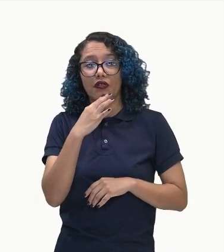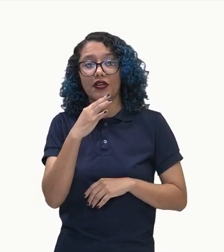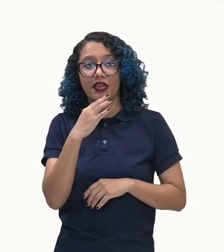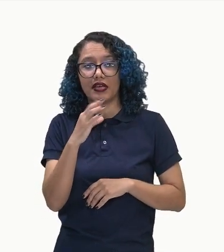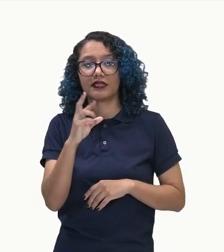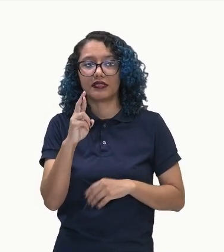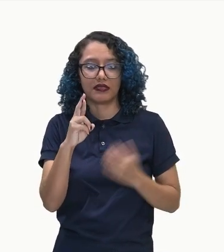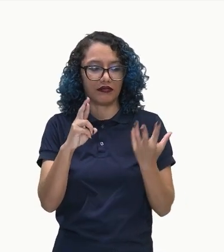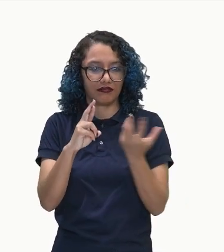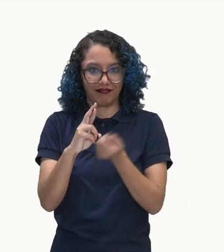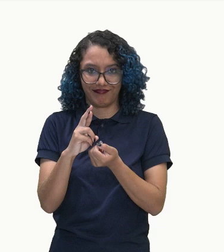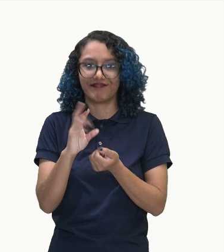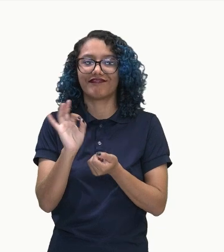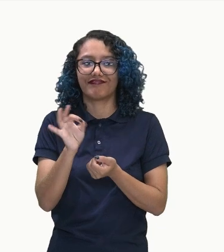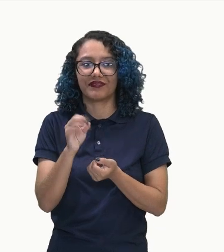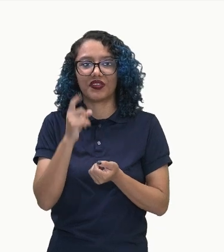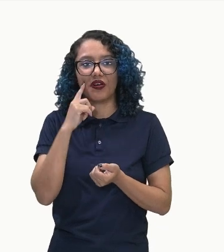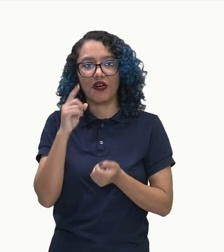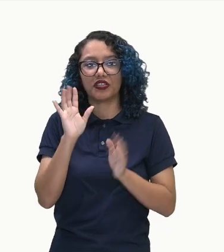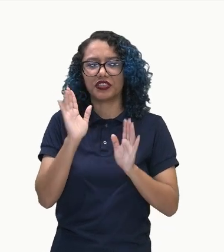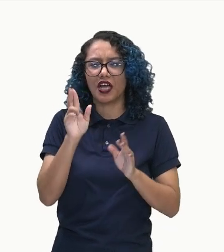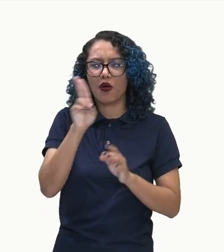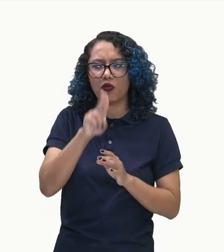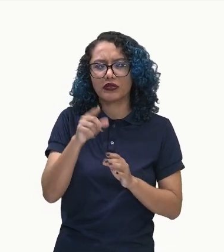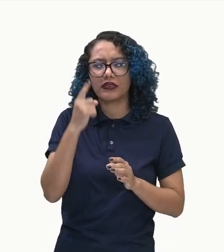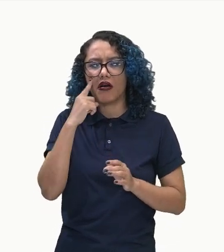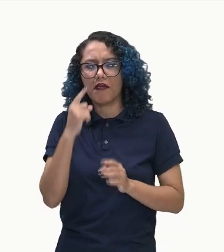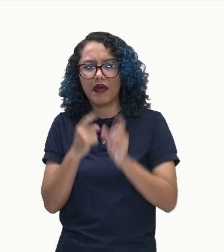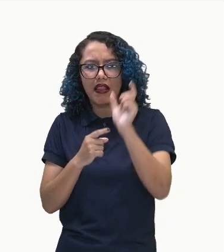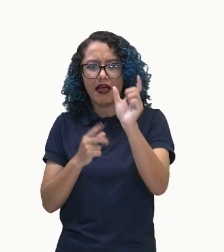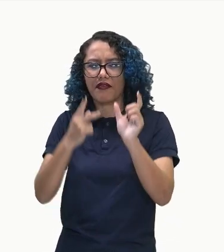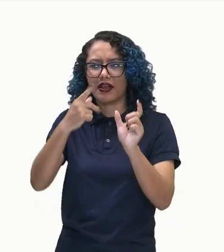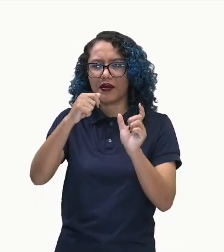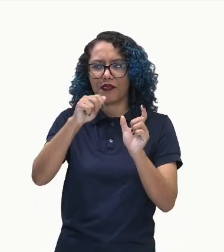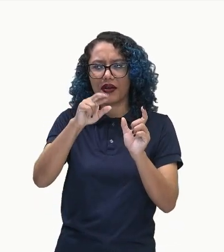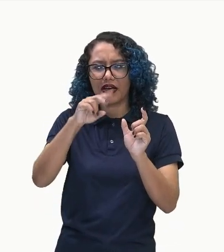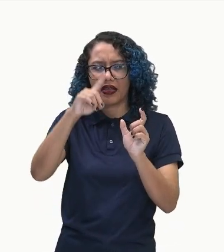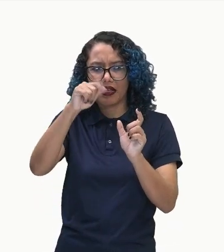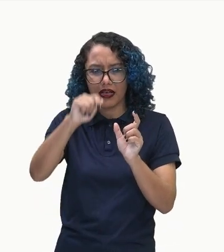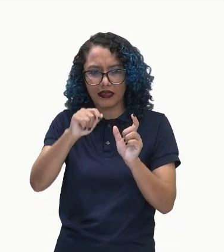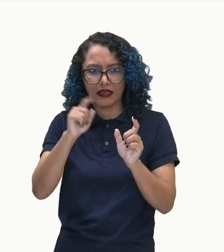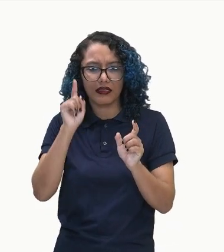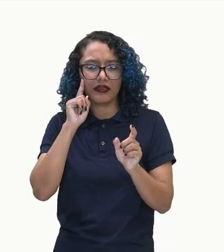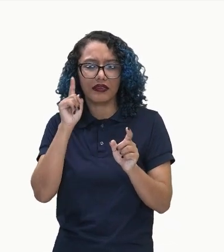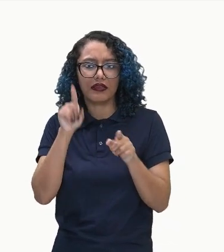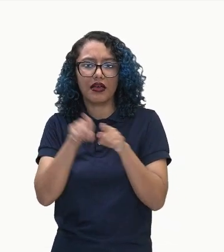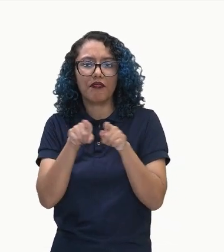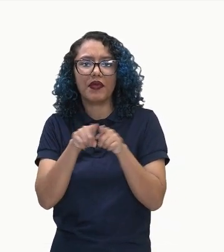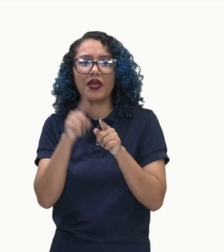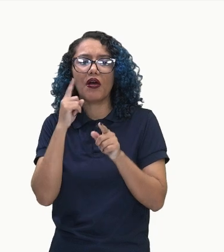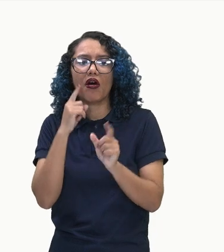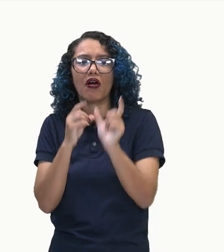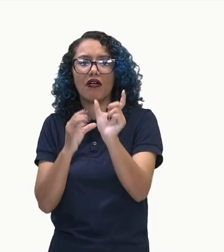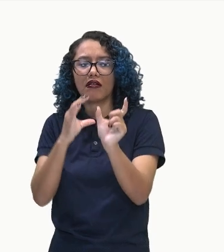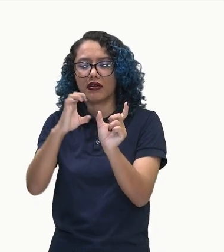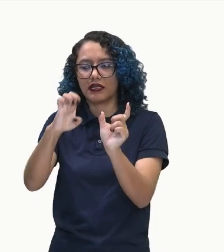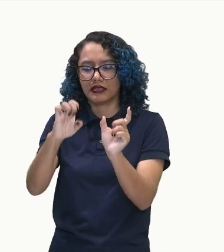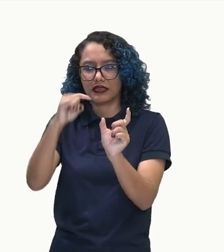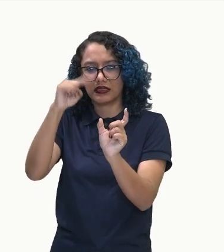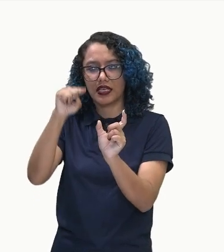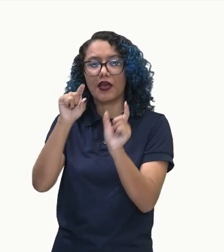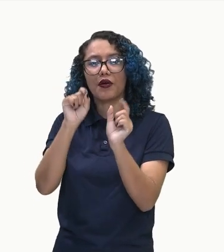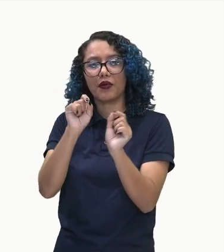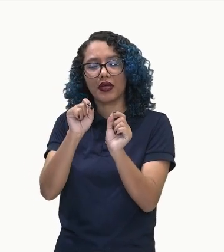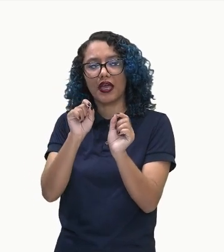já começa. A parada, irada, meu. Cara, se. Olha aí, omitiu